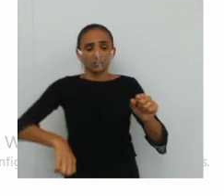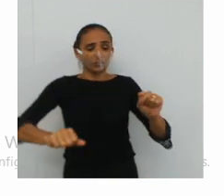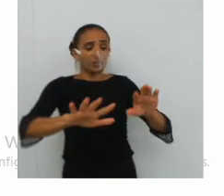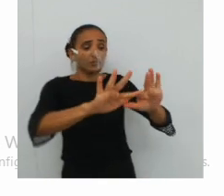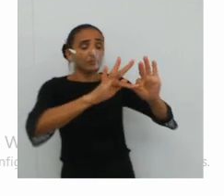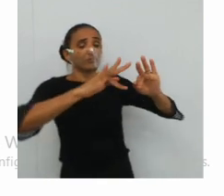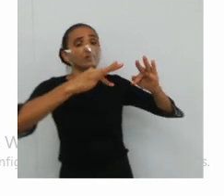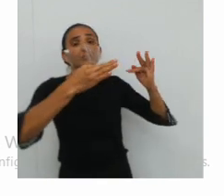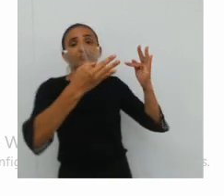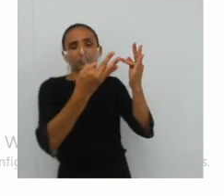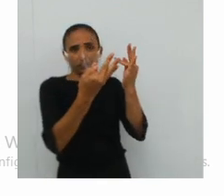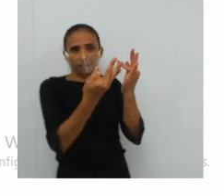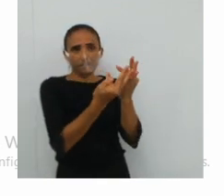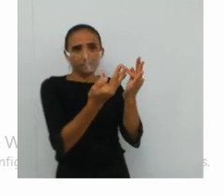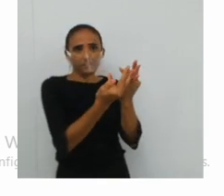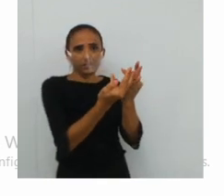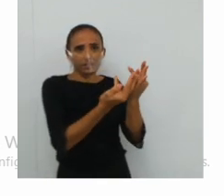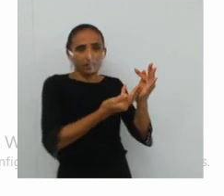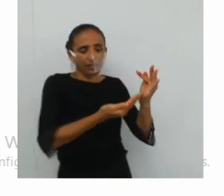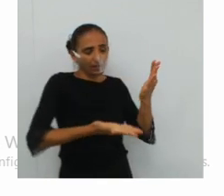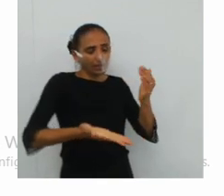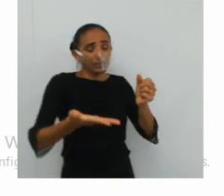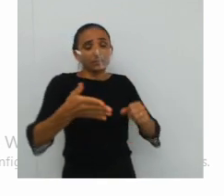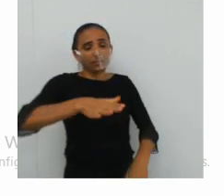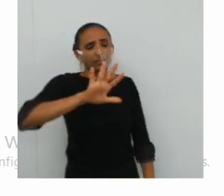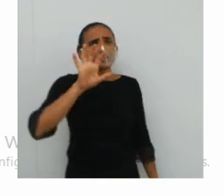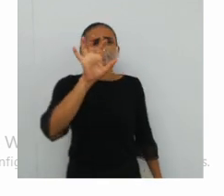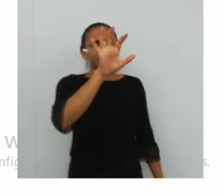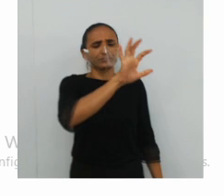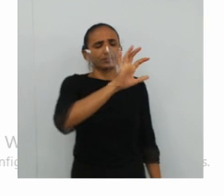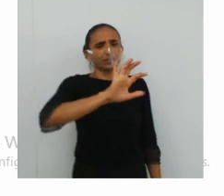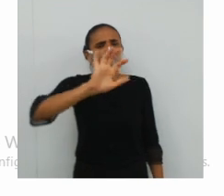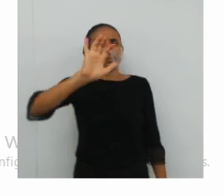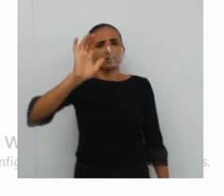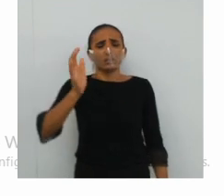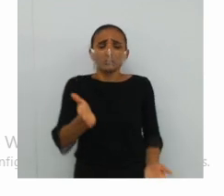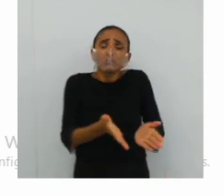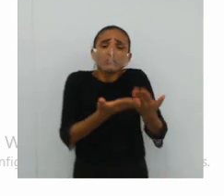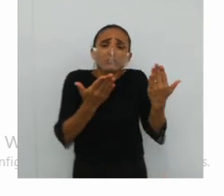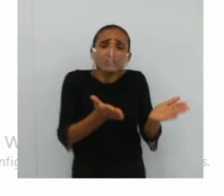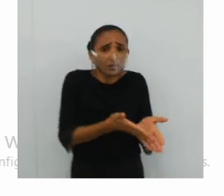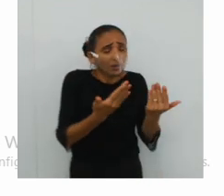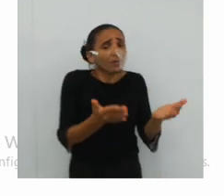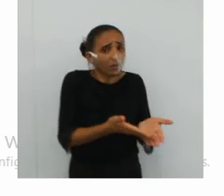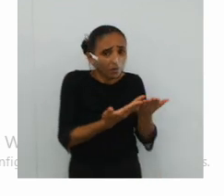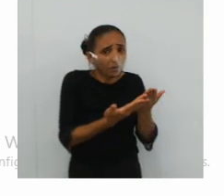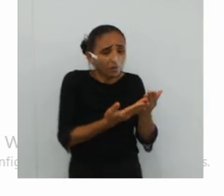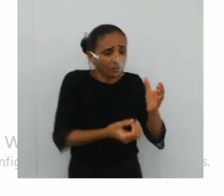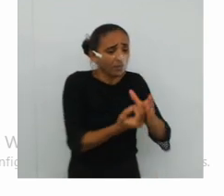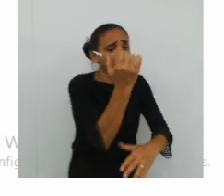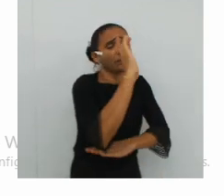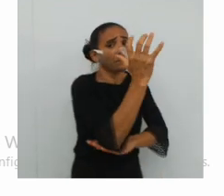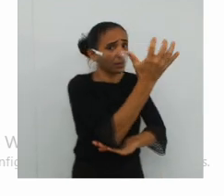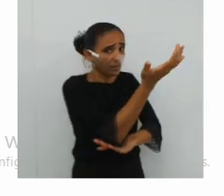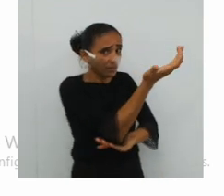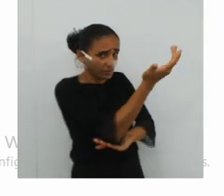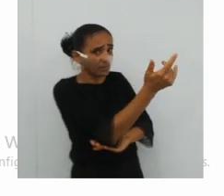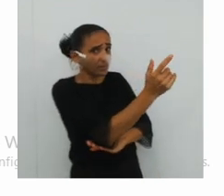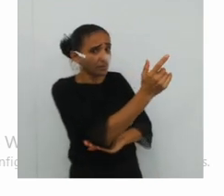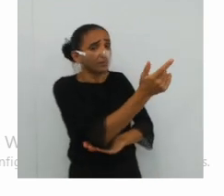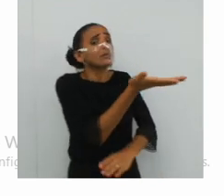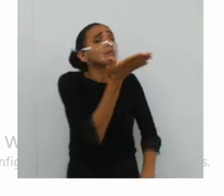são famílias basicamente em regiões pobres, são aquelas famílias que produzem para tirar da produção rural o